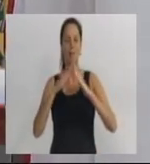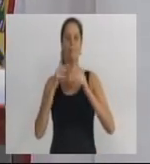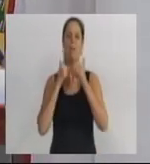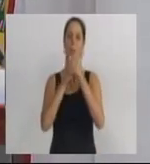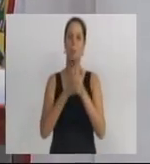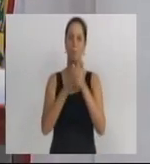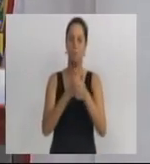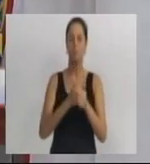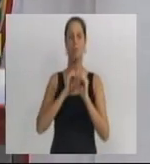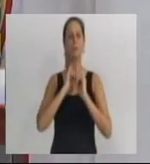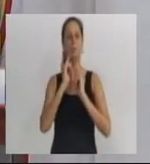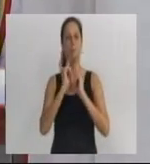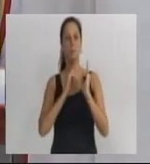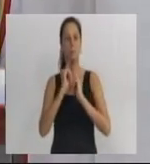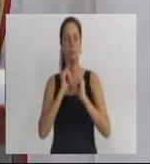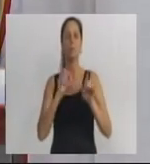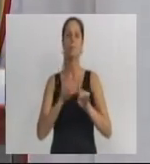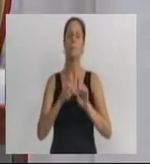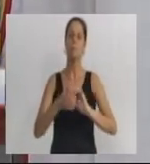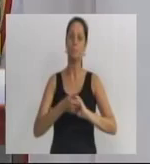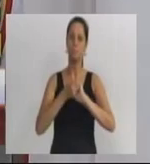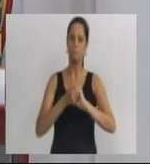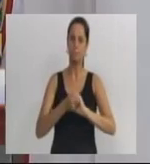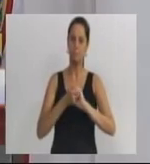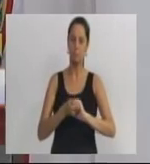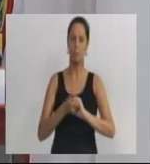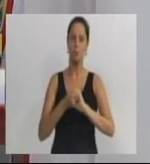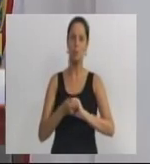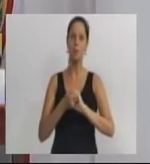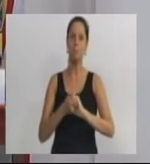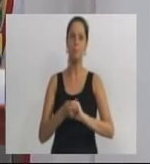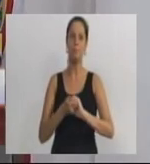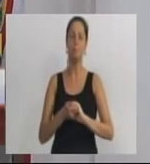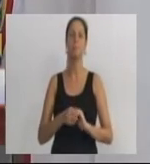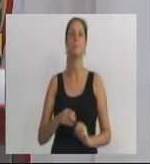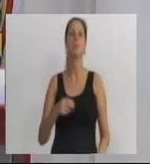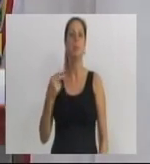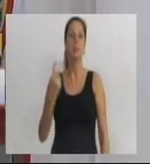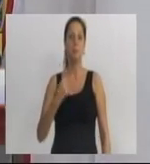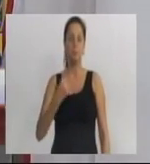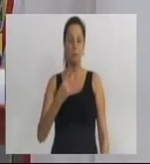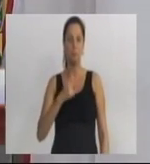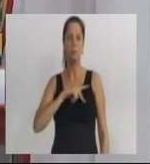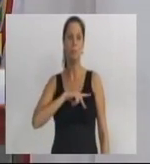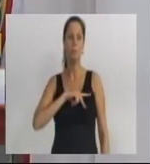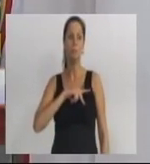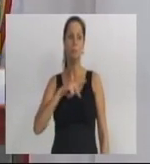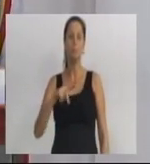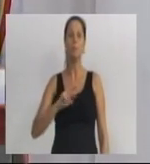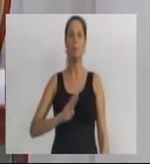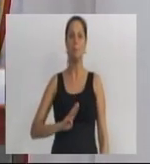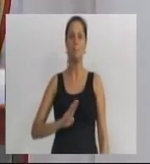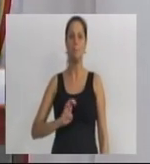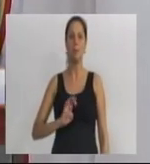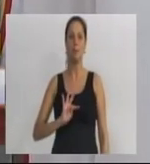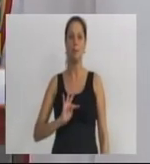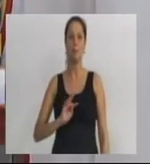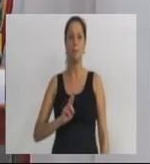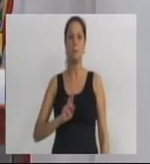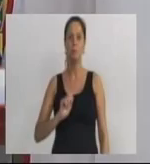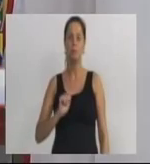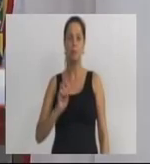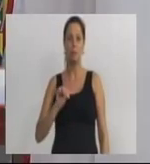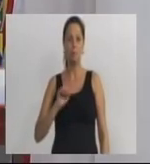internet, cumprimentar também o João Beltrame, meu vice-presidente, o presidente do Legislativo, sempre nos prestigiando